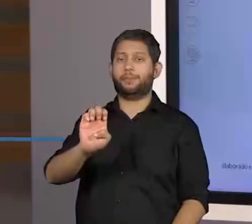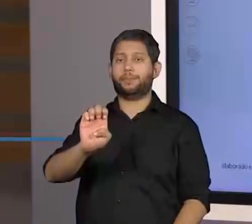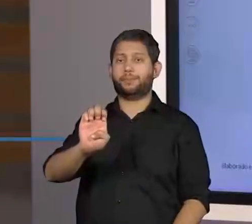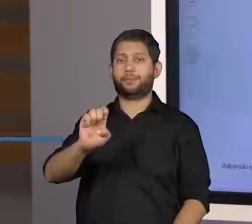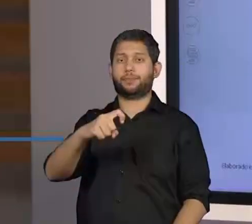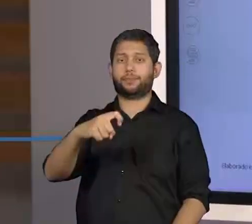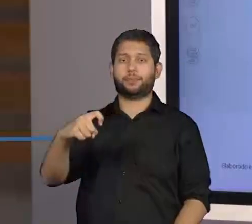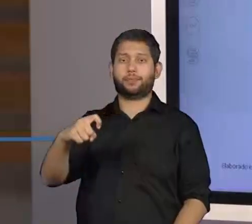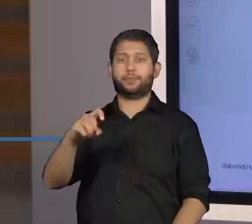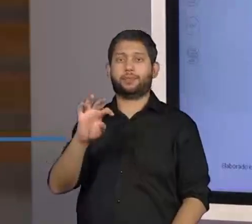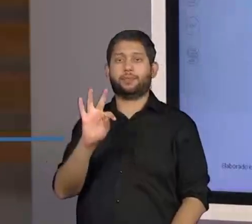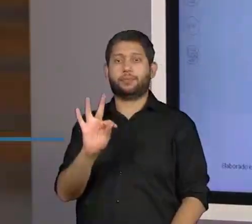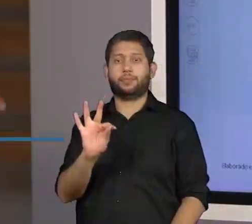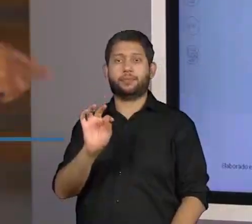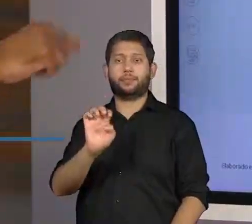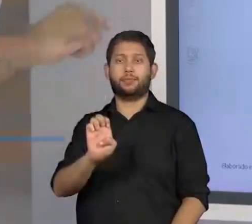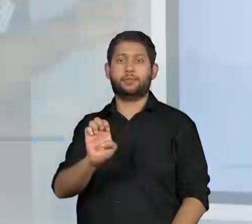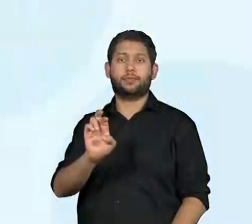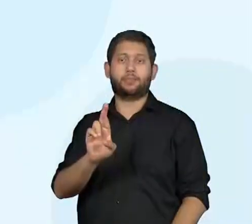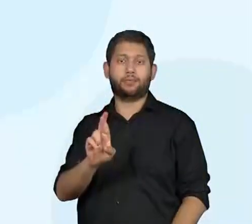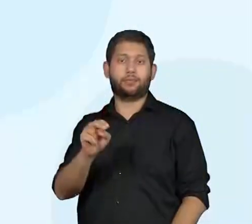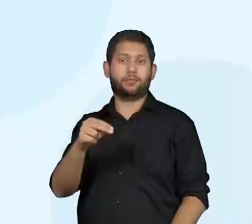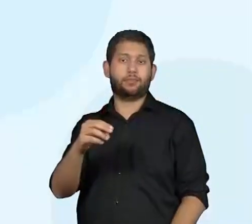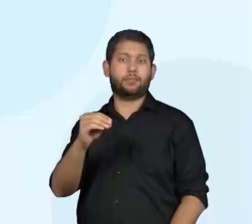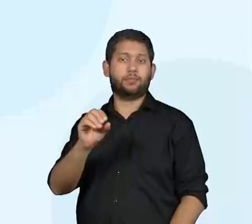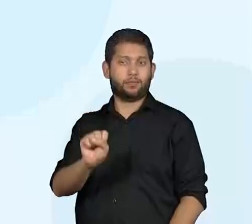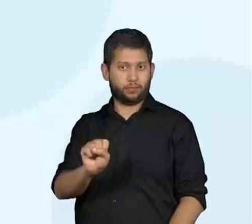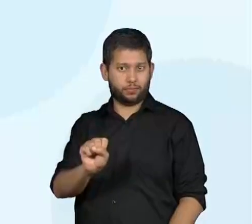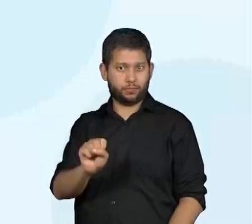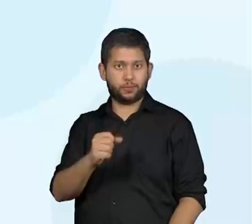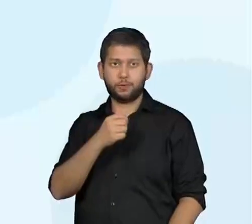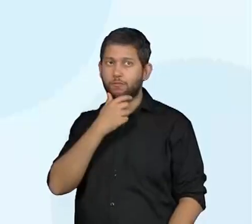Então, agentes externos. Eles são chamados de